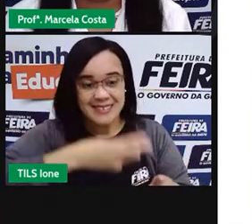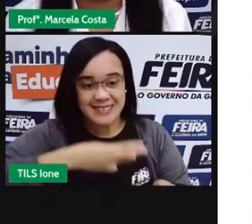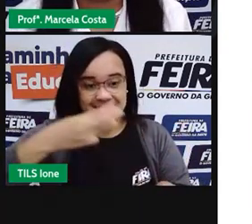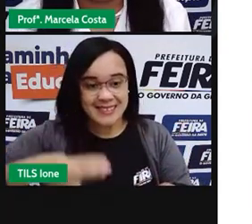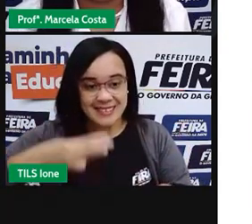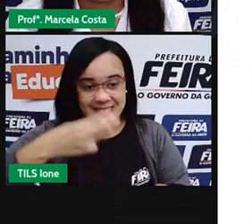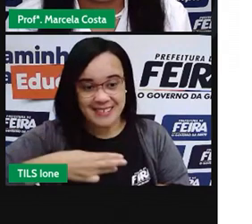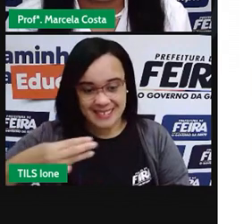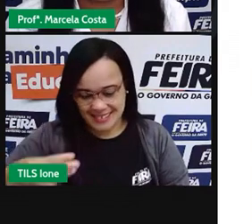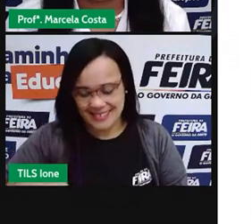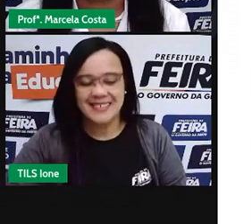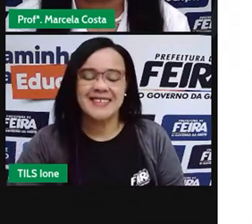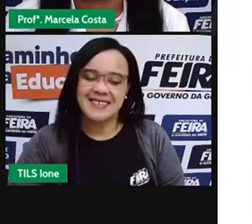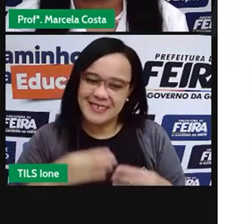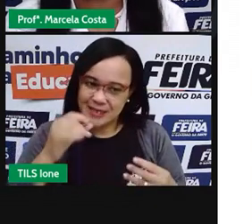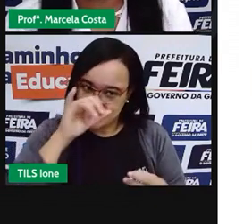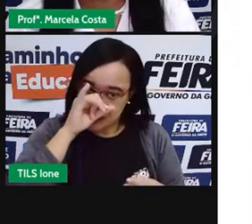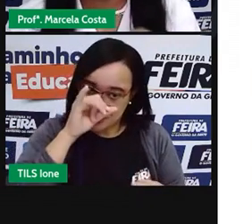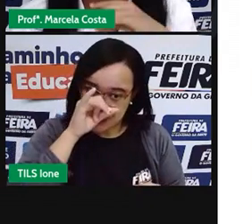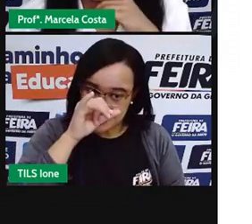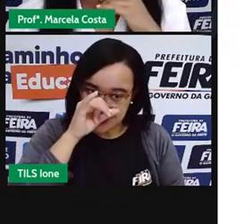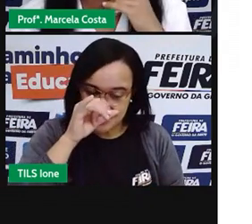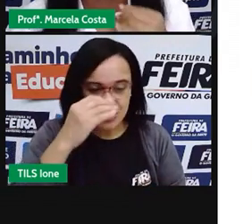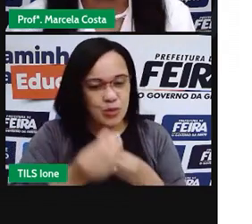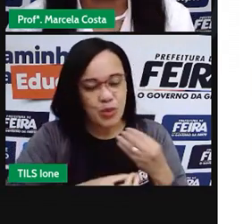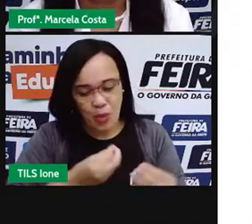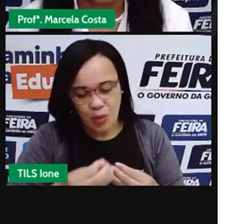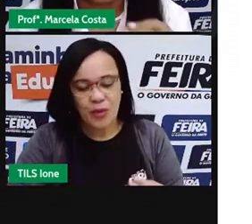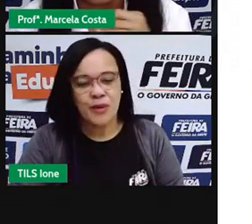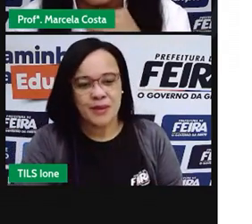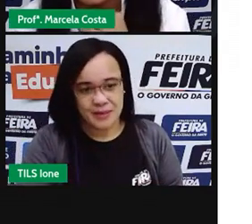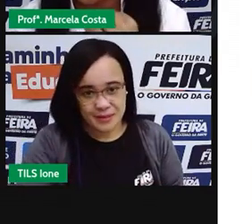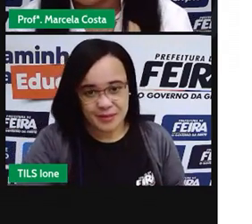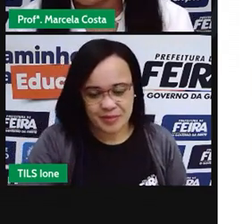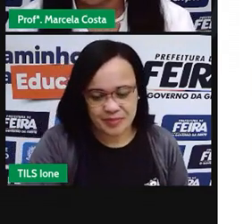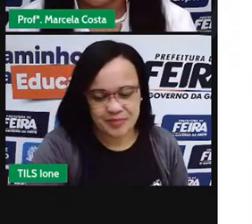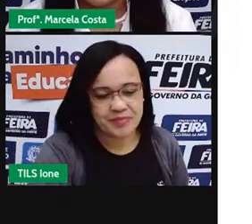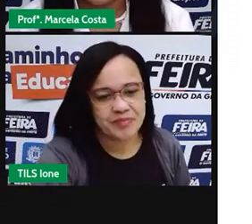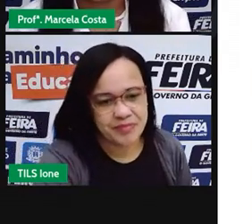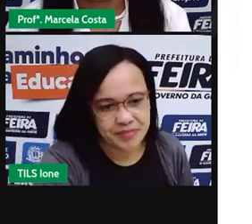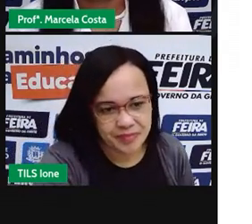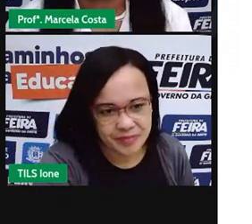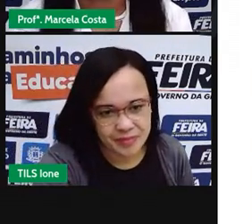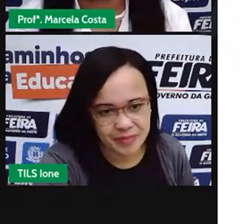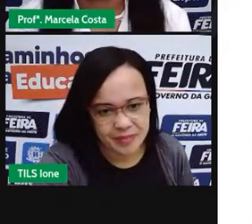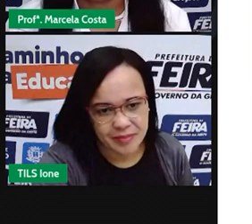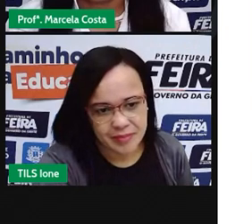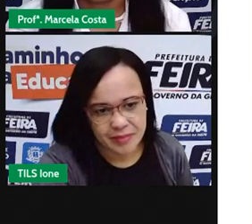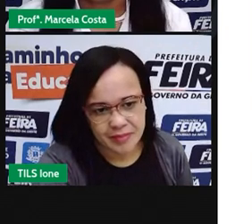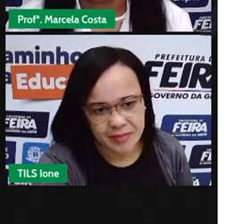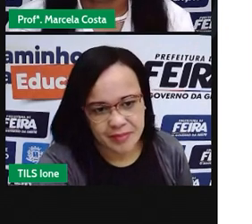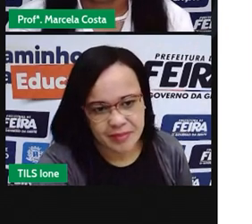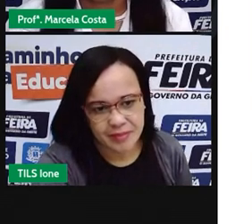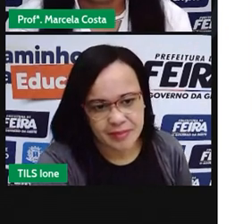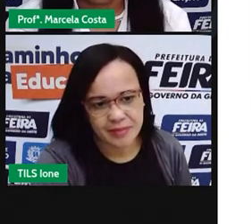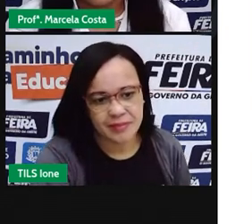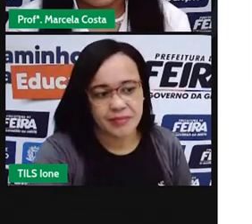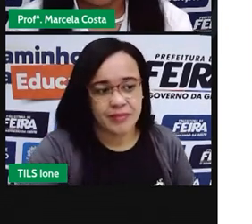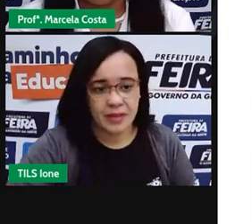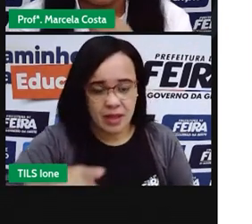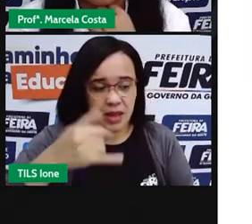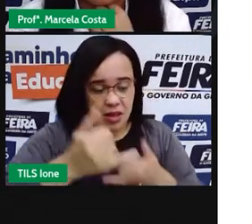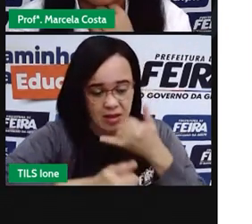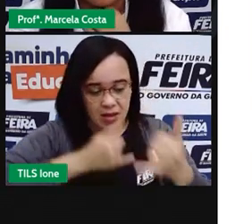33 porquinhos. Uma versão totalmente diferente daquela que